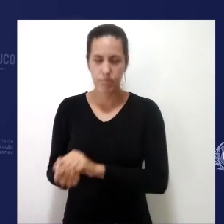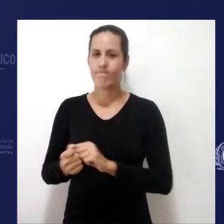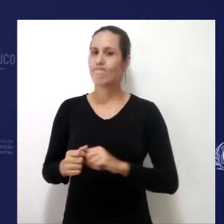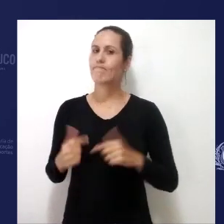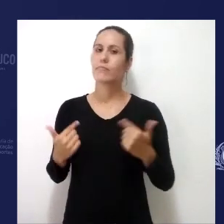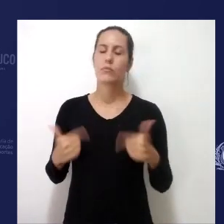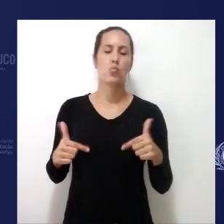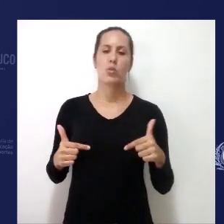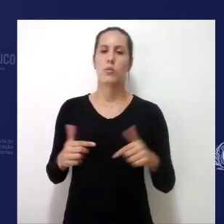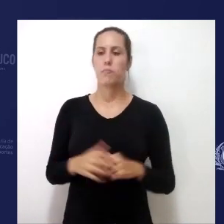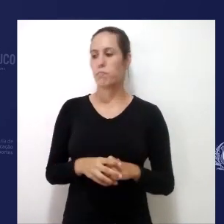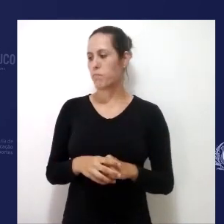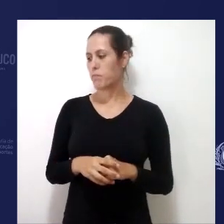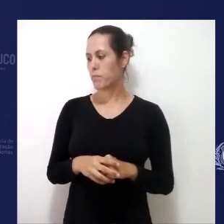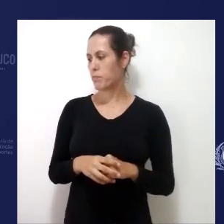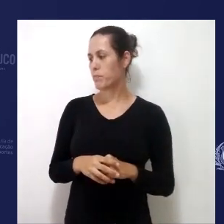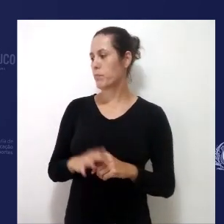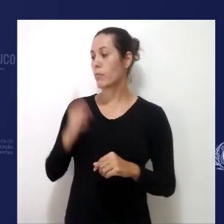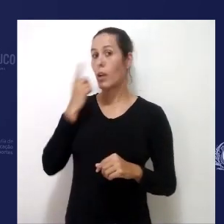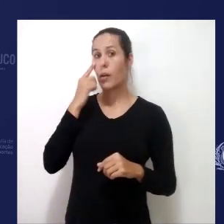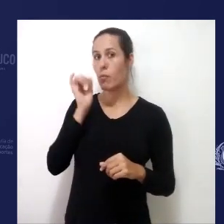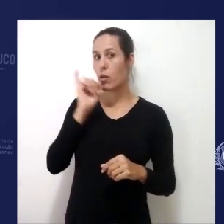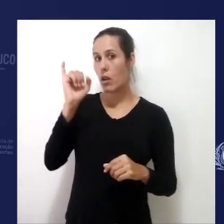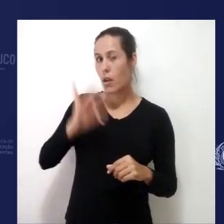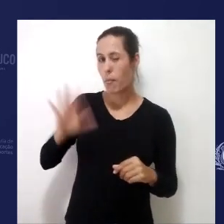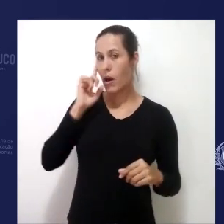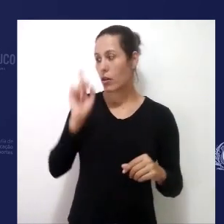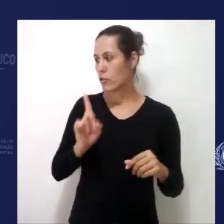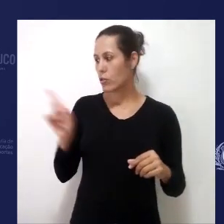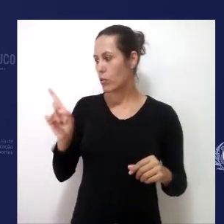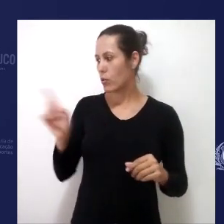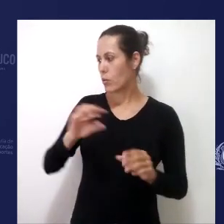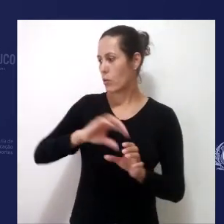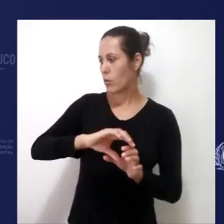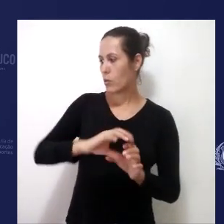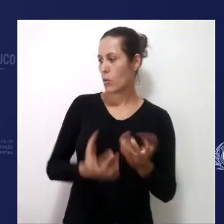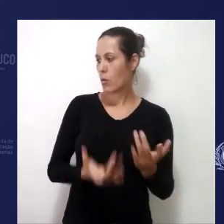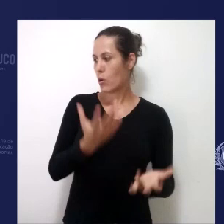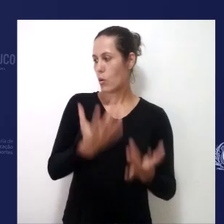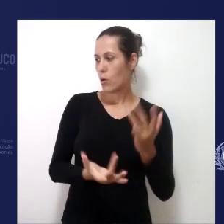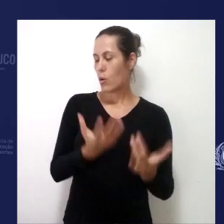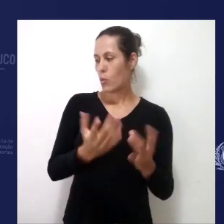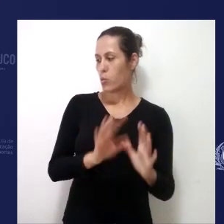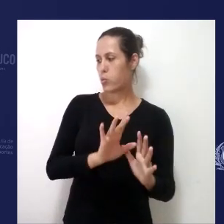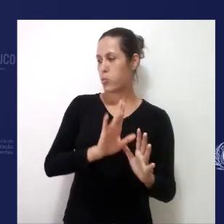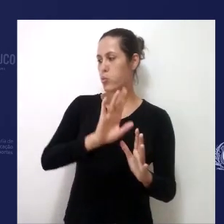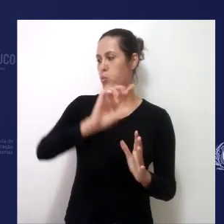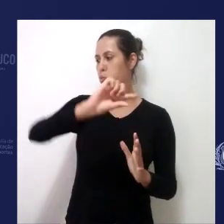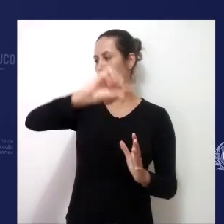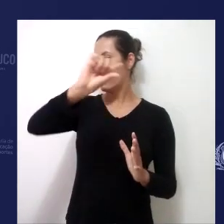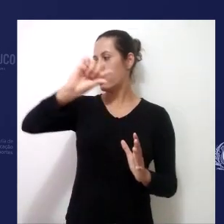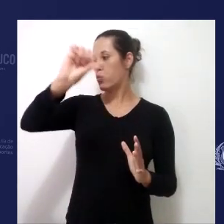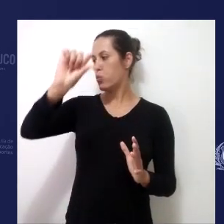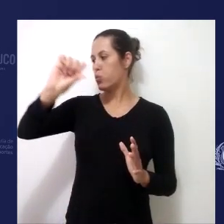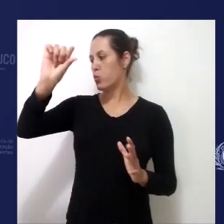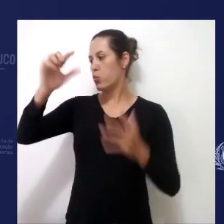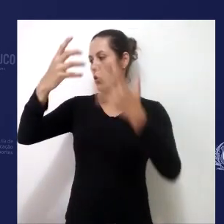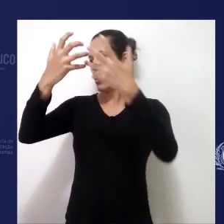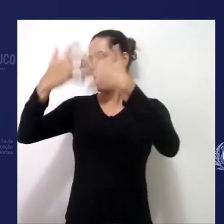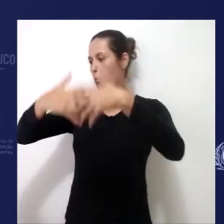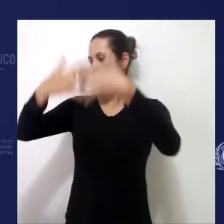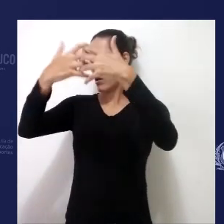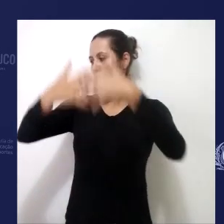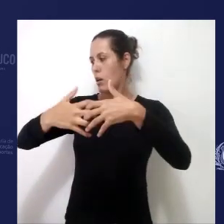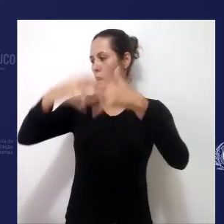uma fonte de aquecimento e a fonte de resfriamento, ou seja, a fonte de aquecimento vai fazer